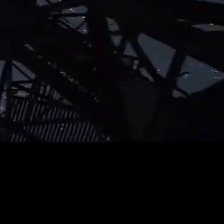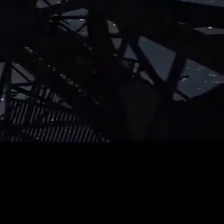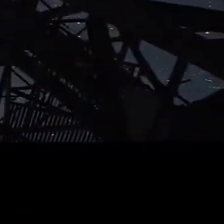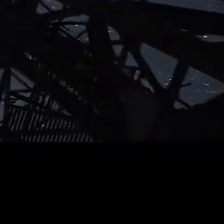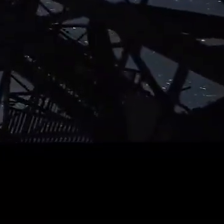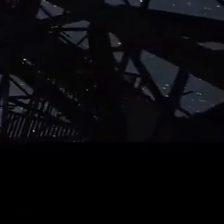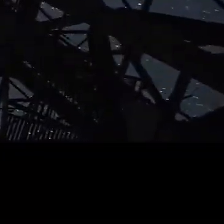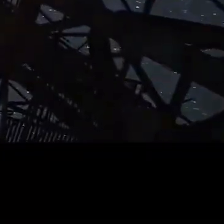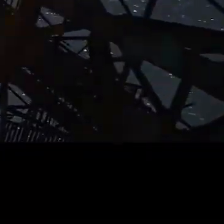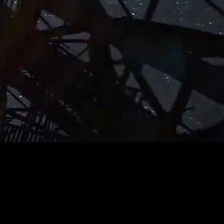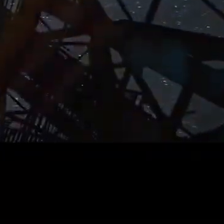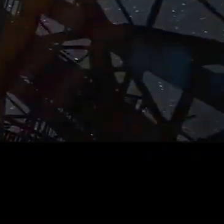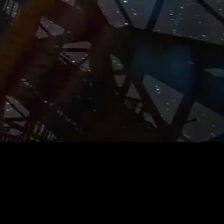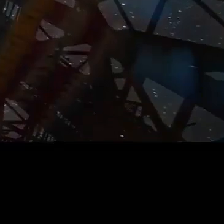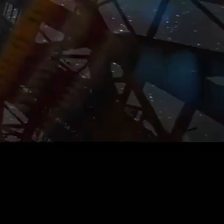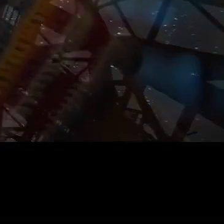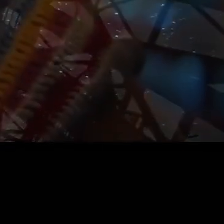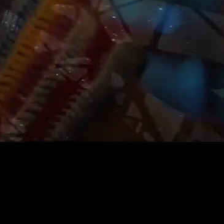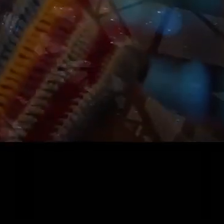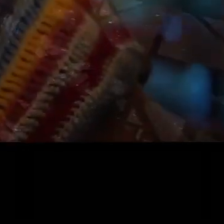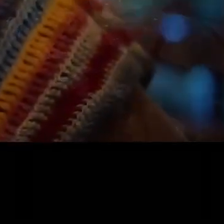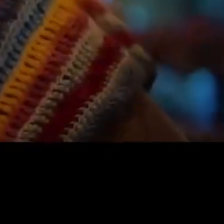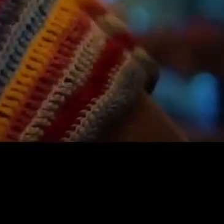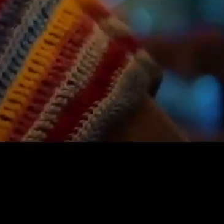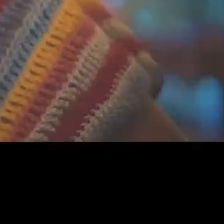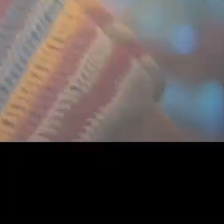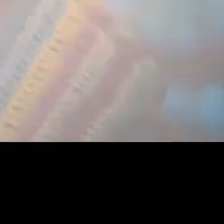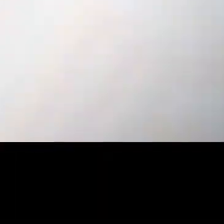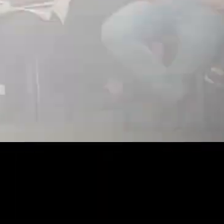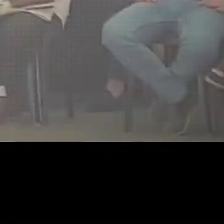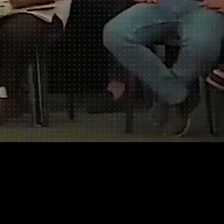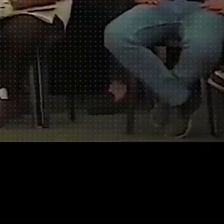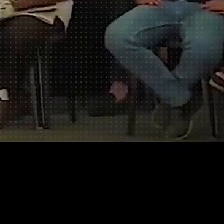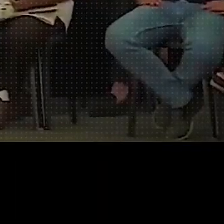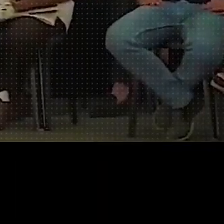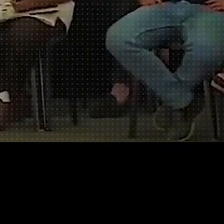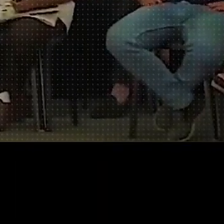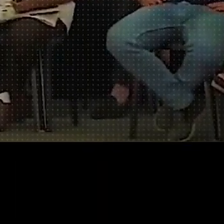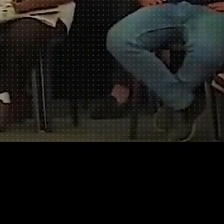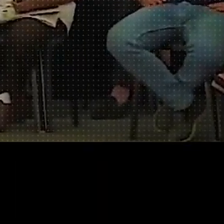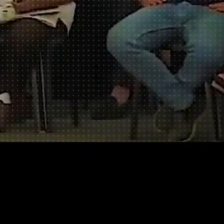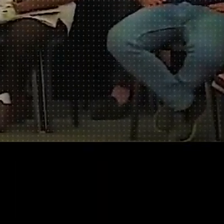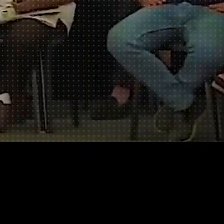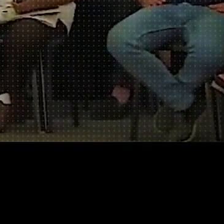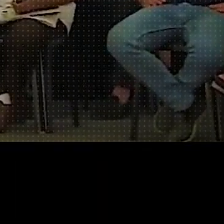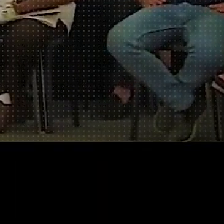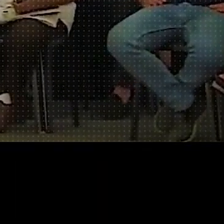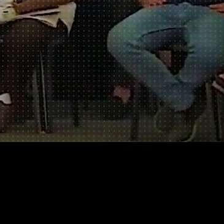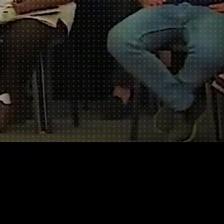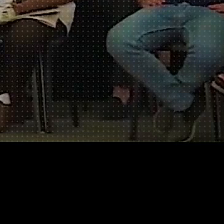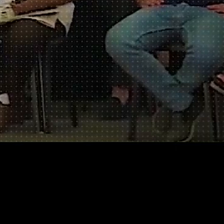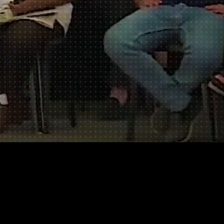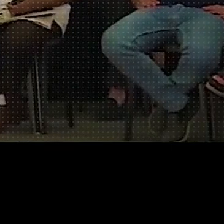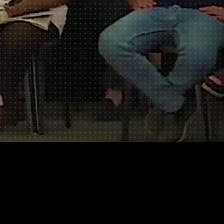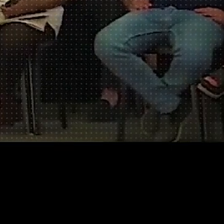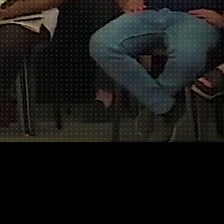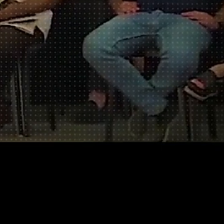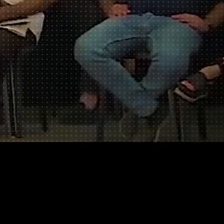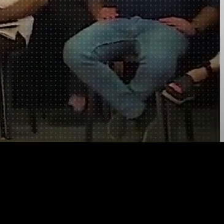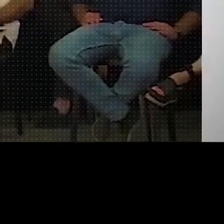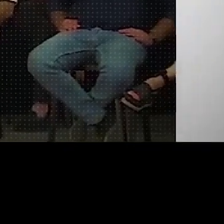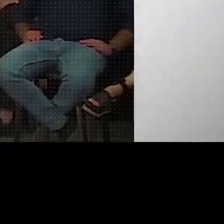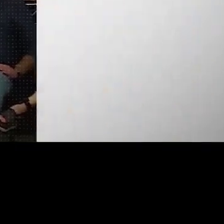Eu tinha certeza que esse dia chegaria. A verdade prevaleceu. Não importa